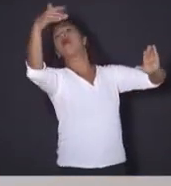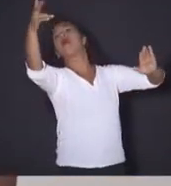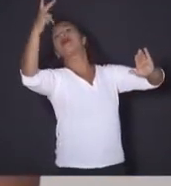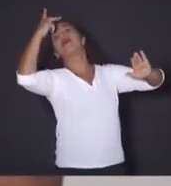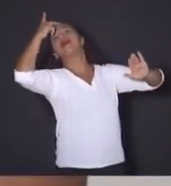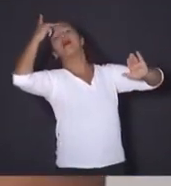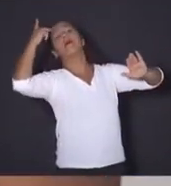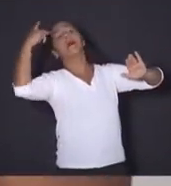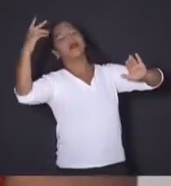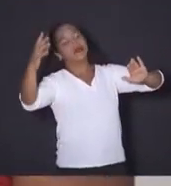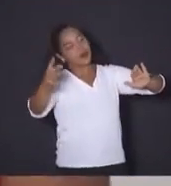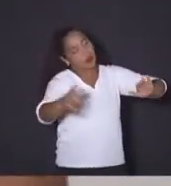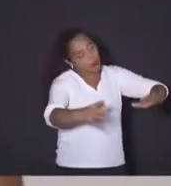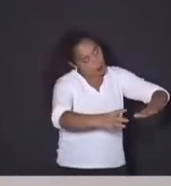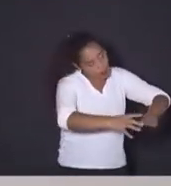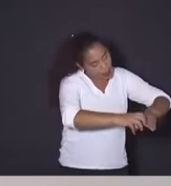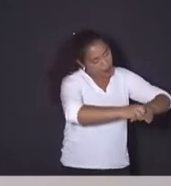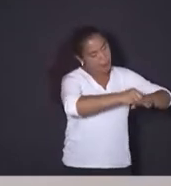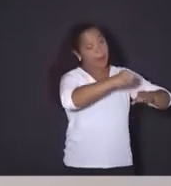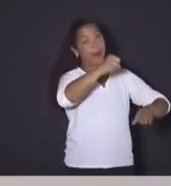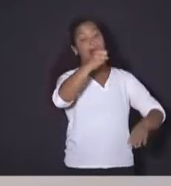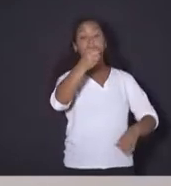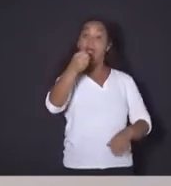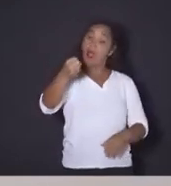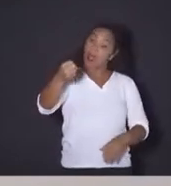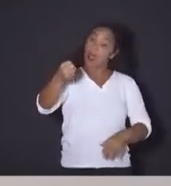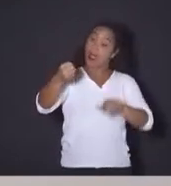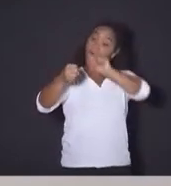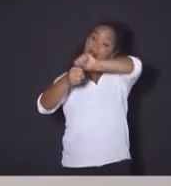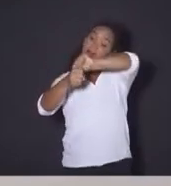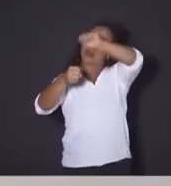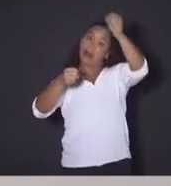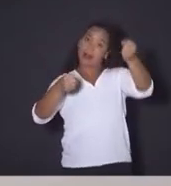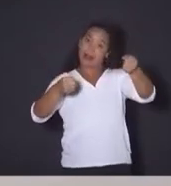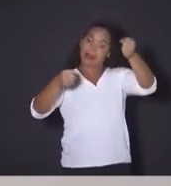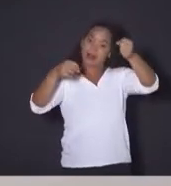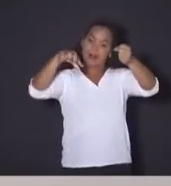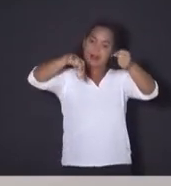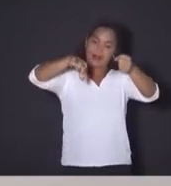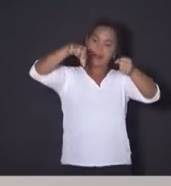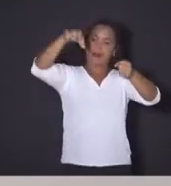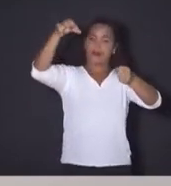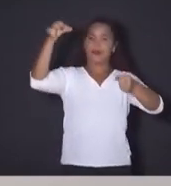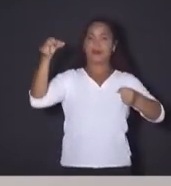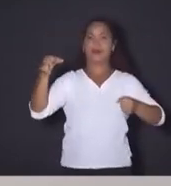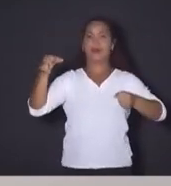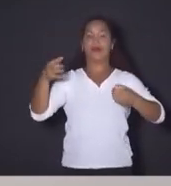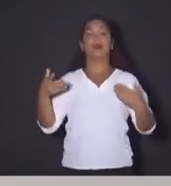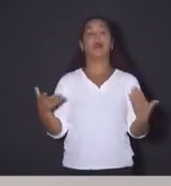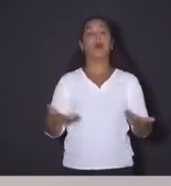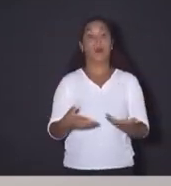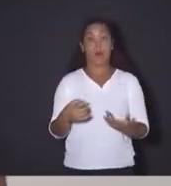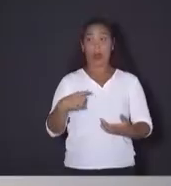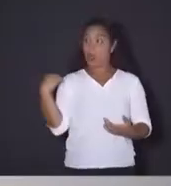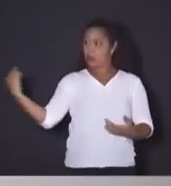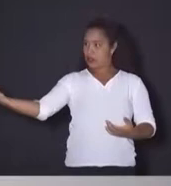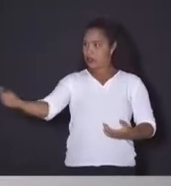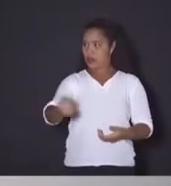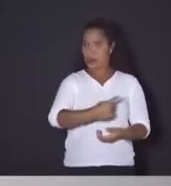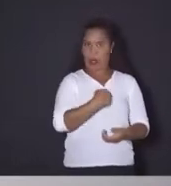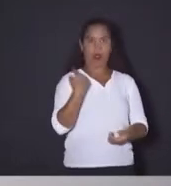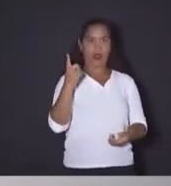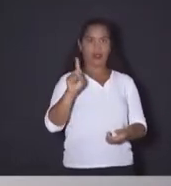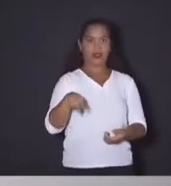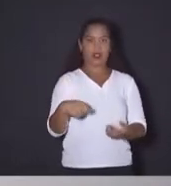vai ver o que está escrito lá dentro né e dentro dessa nossa garrafa eu vou partir para uma situação